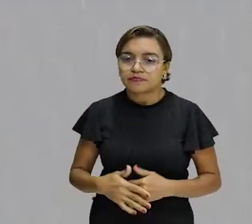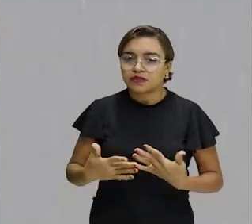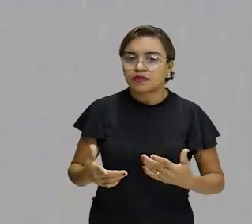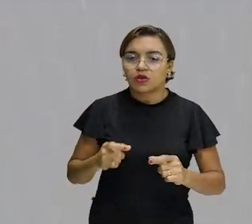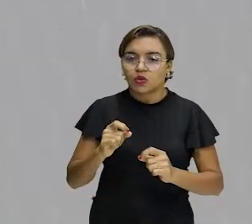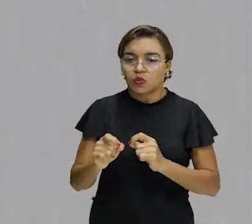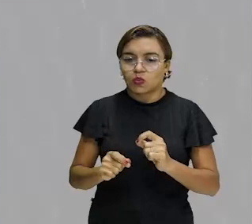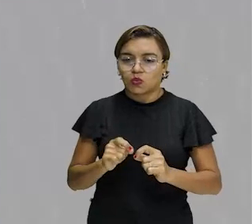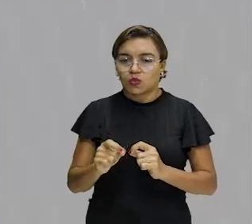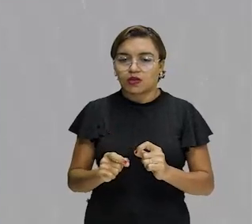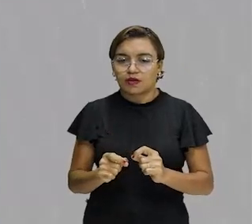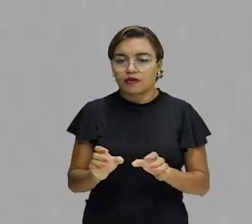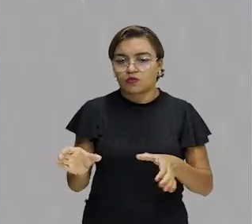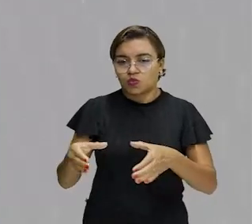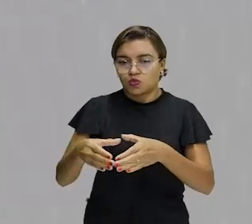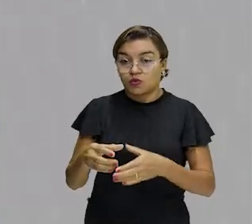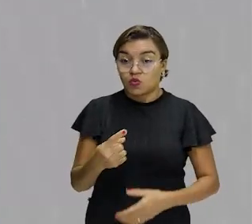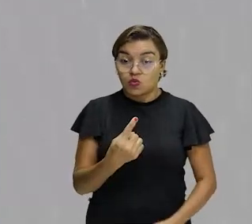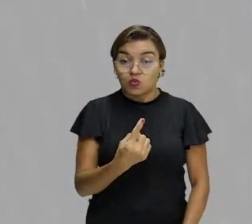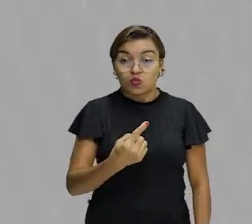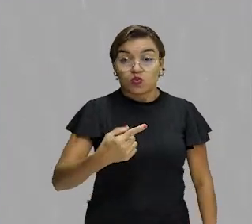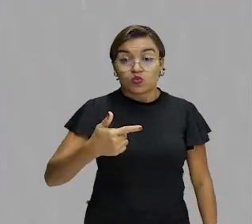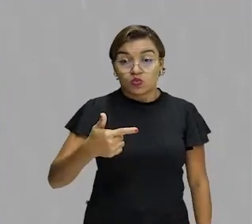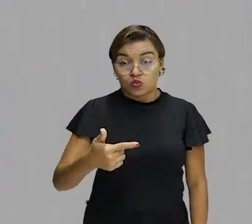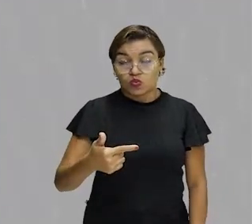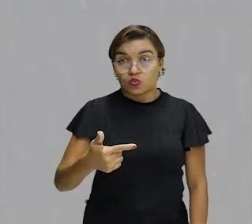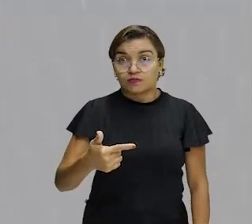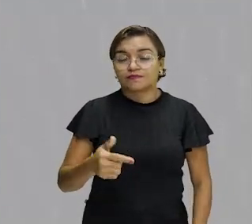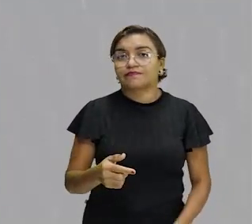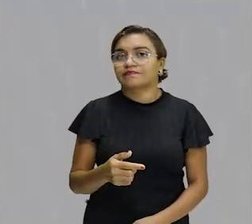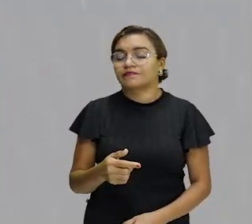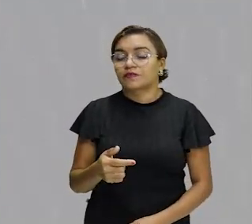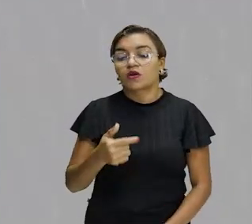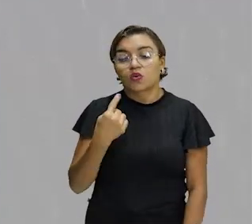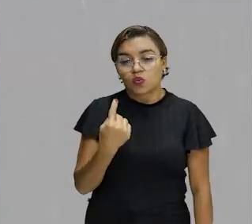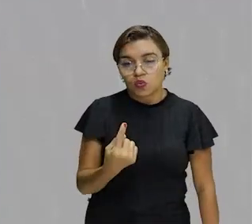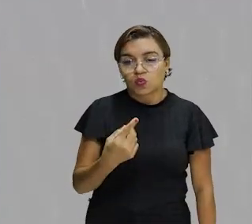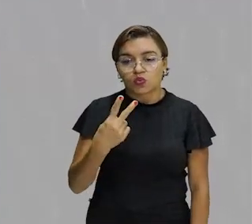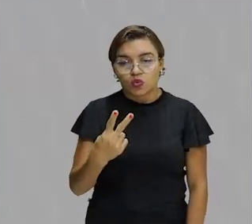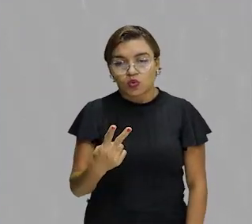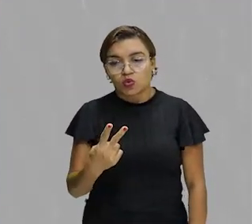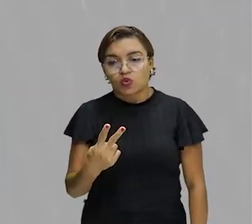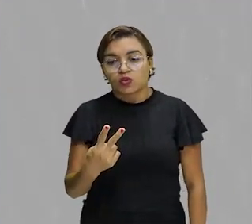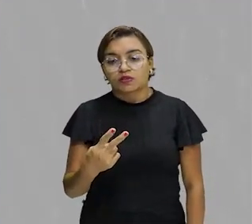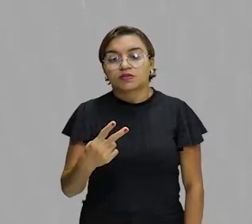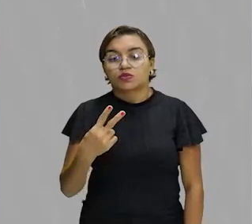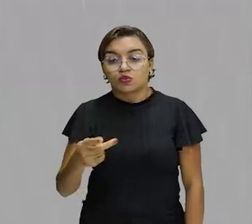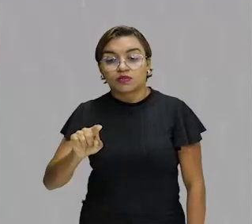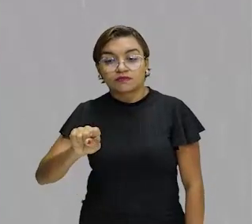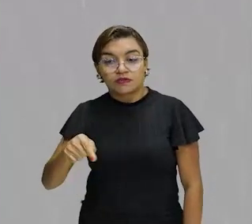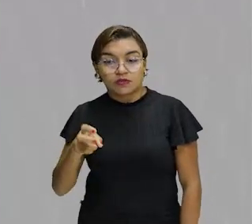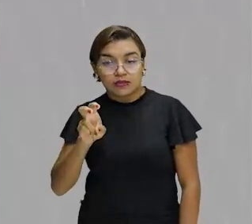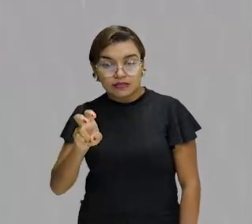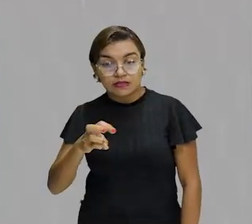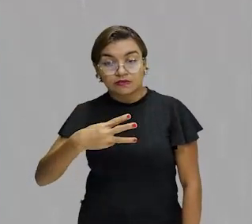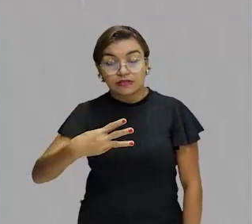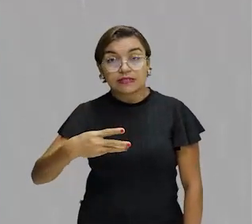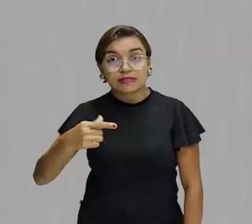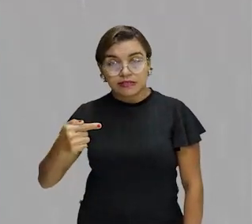Acabamos de calcular o G do 12, 12 dividido por 4, 3. Então, 12 foi no 3. Agora, eu quero calcular o G